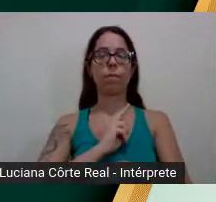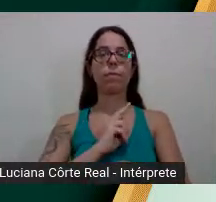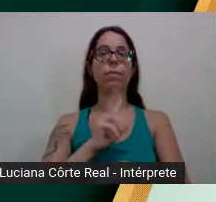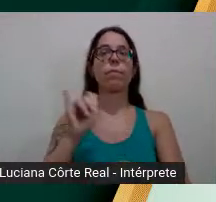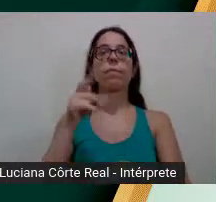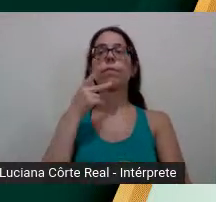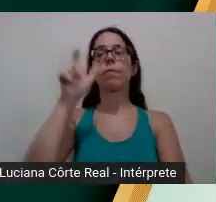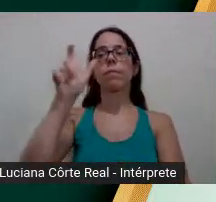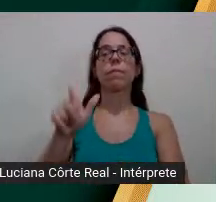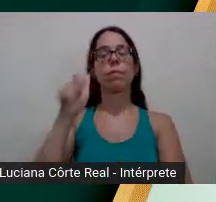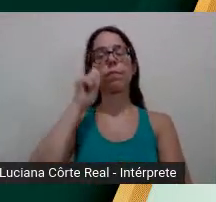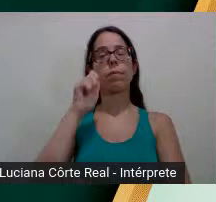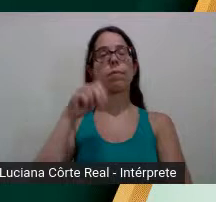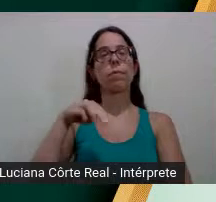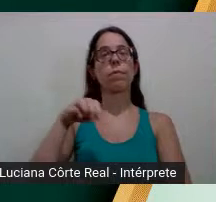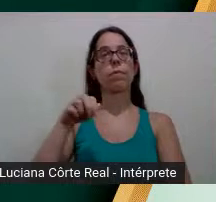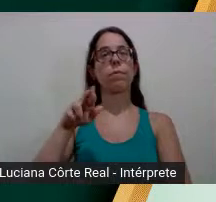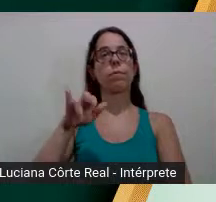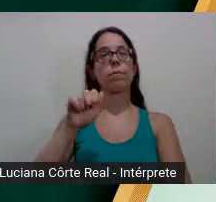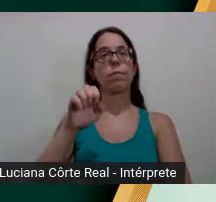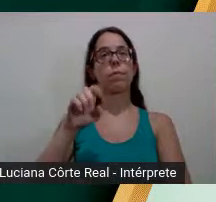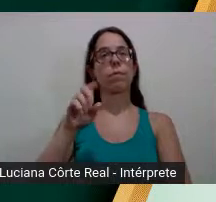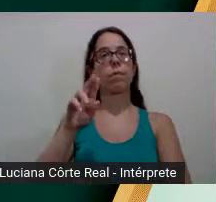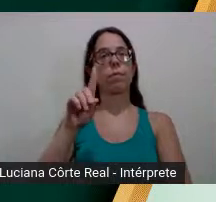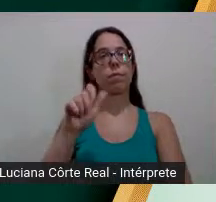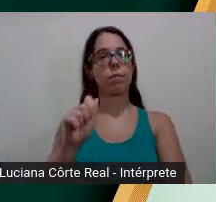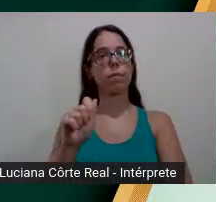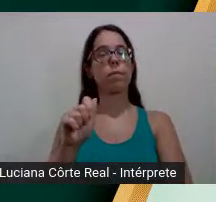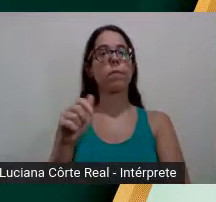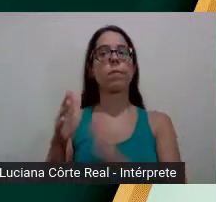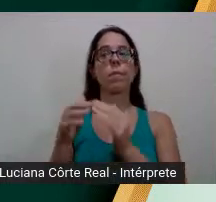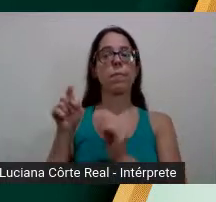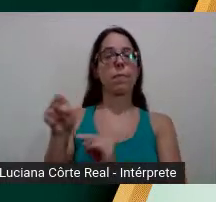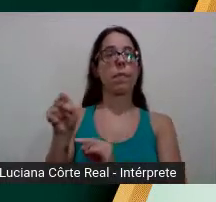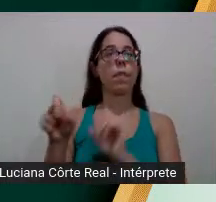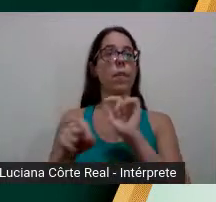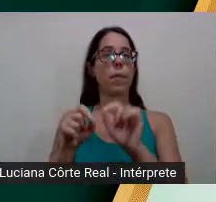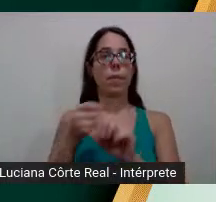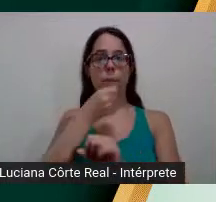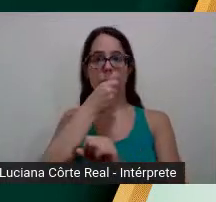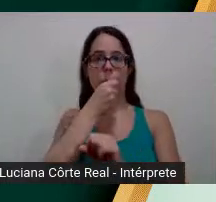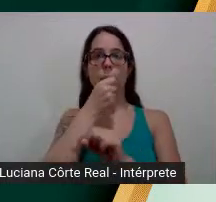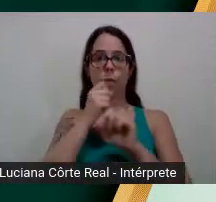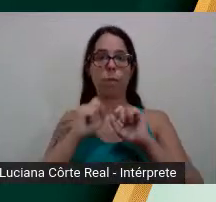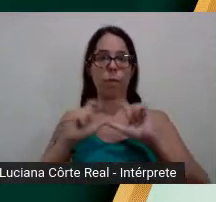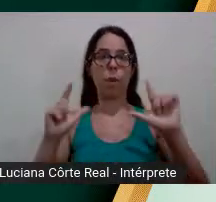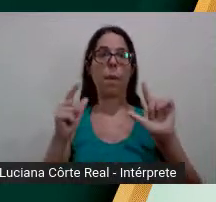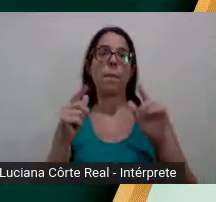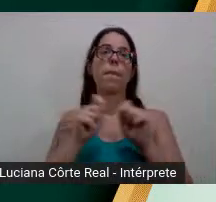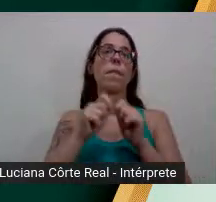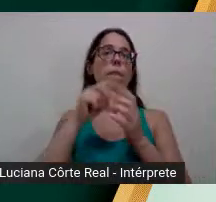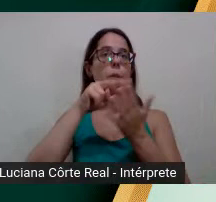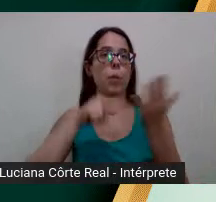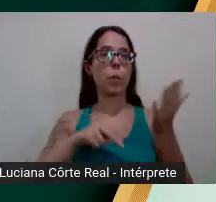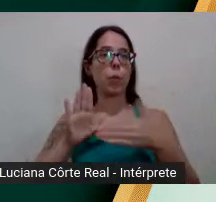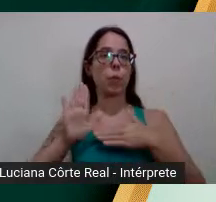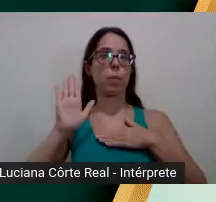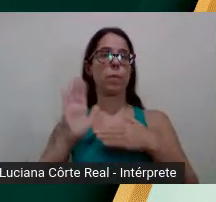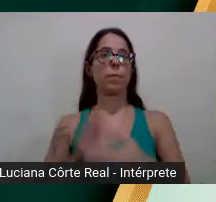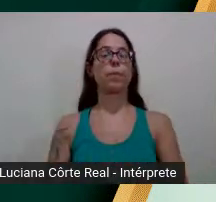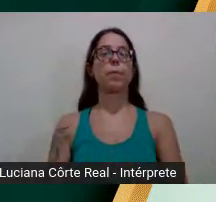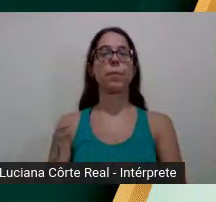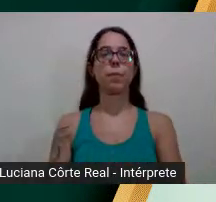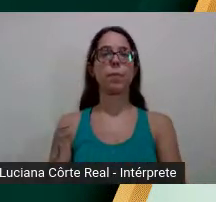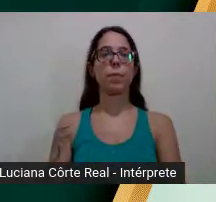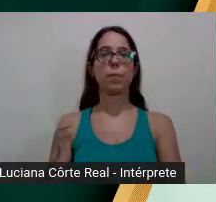Maria Eduarda Bretos Moro. Solicitamos a Maria que abra seu microfone e faça a leitura.